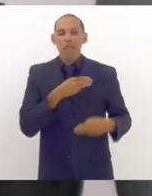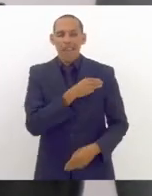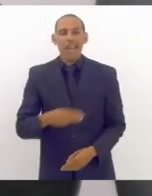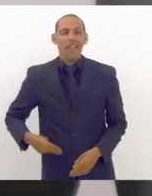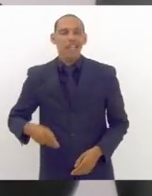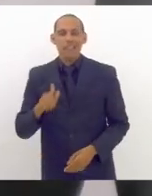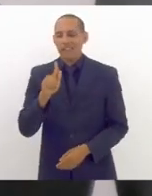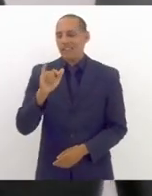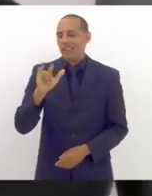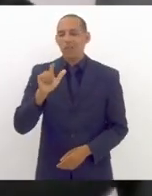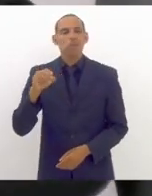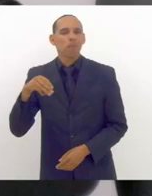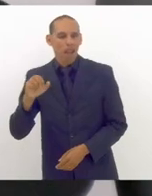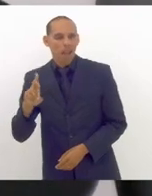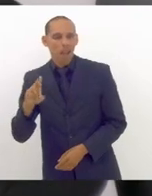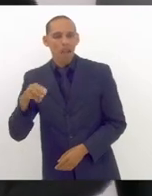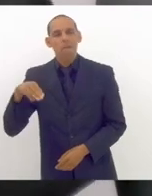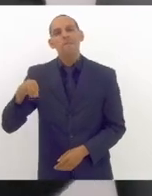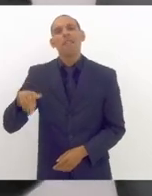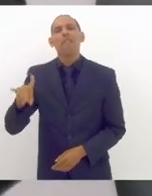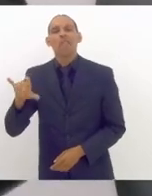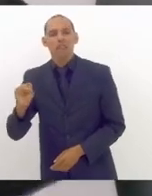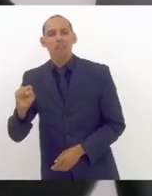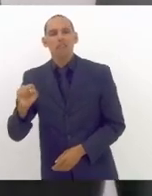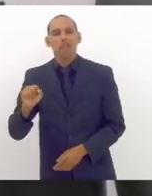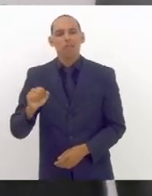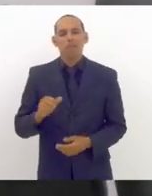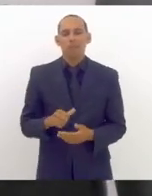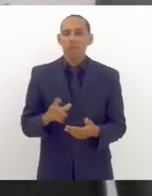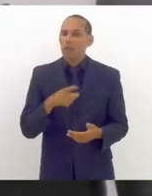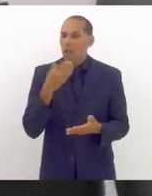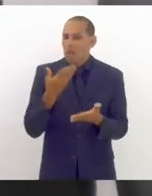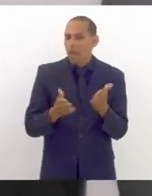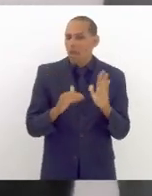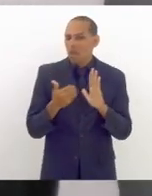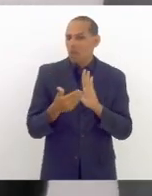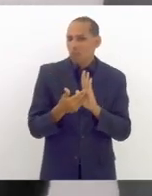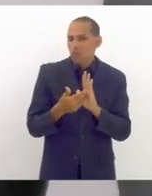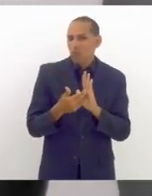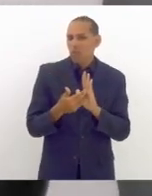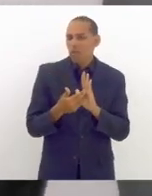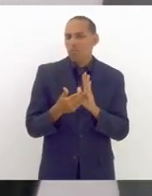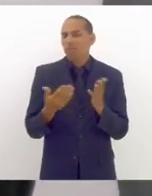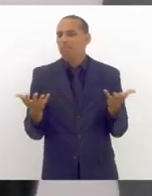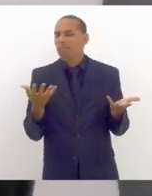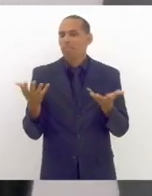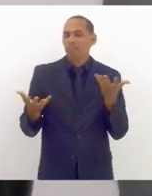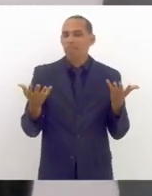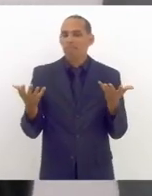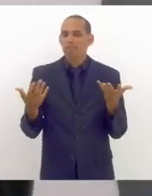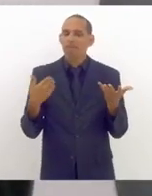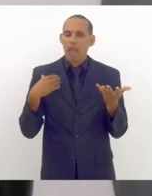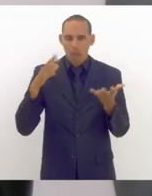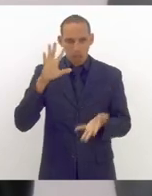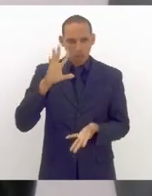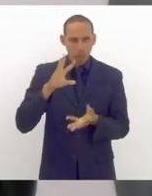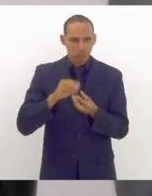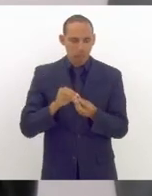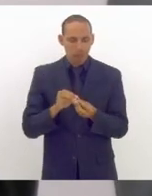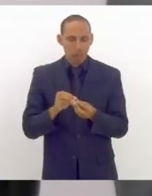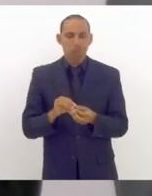como que vai ser como que deixa de ser se nós vamos perder tudo mesmo então Prefeito que eu quero concluindo aqui minhas palavras